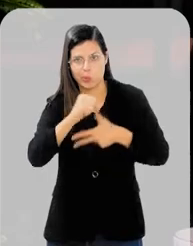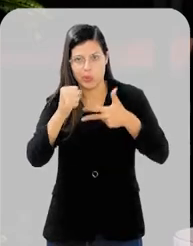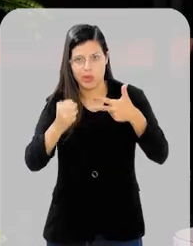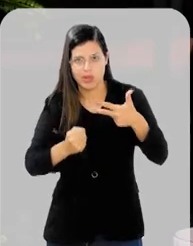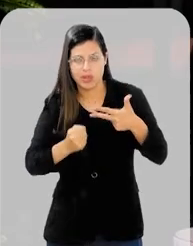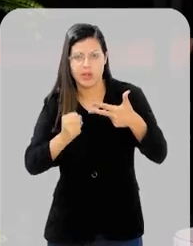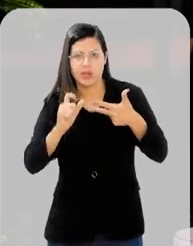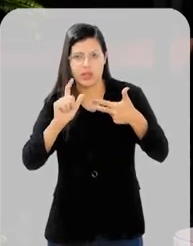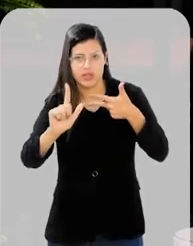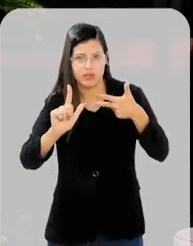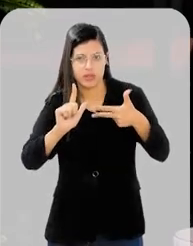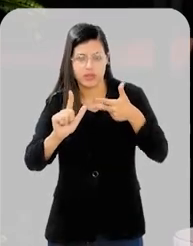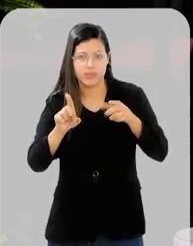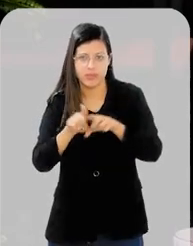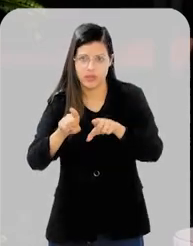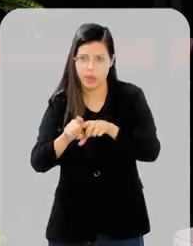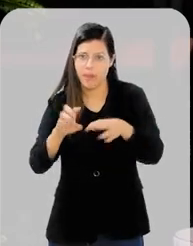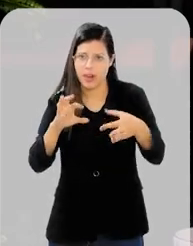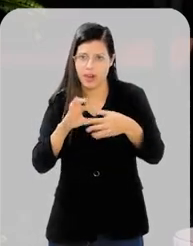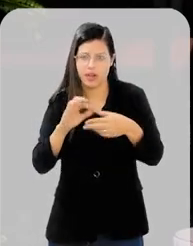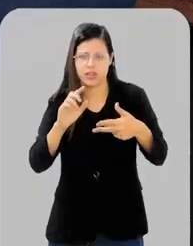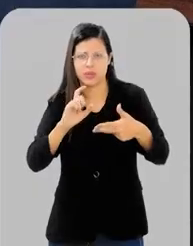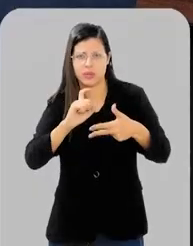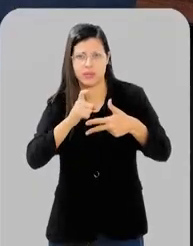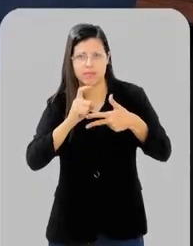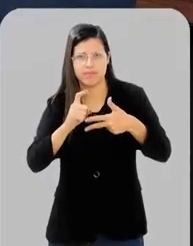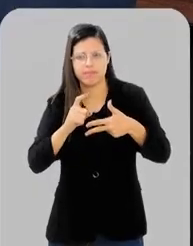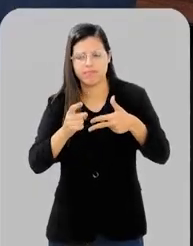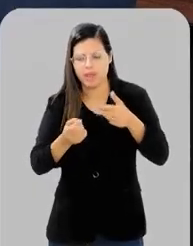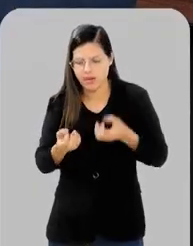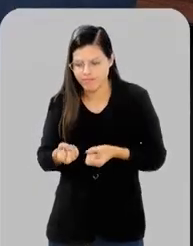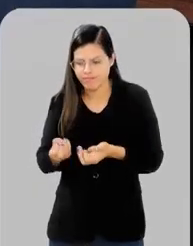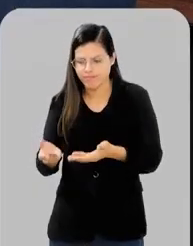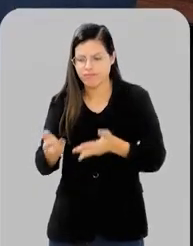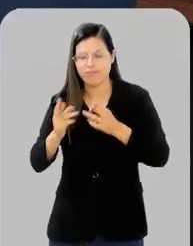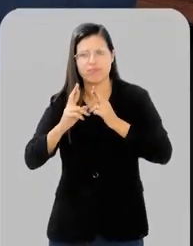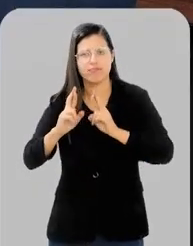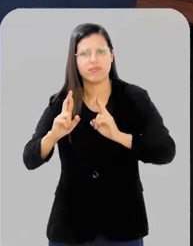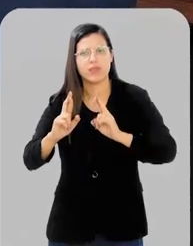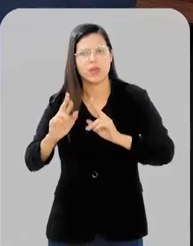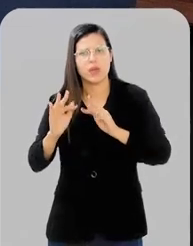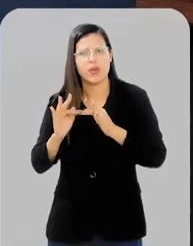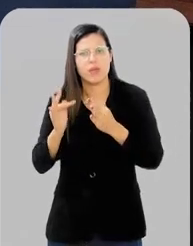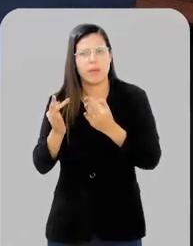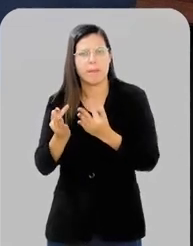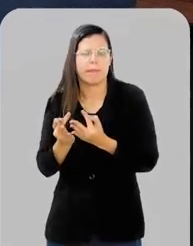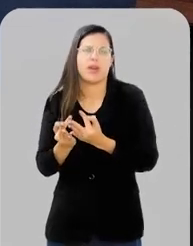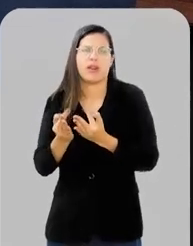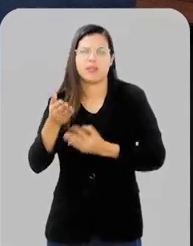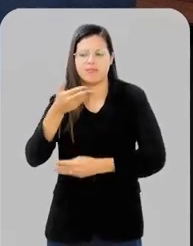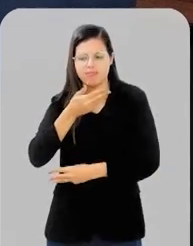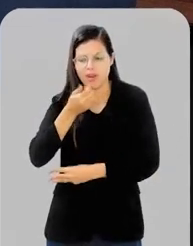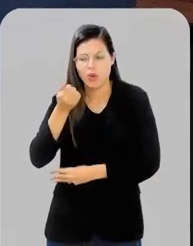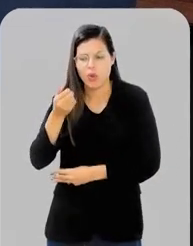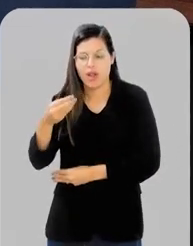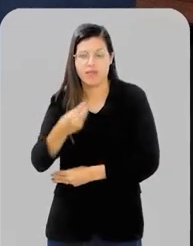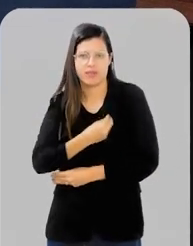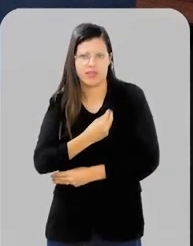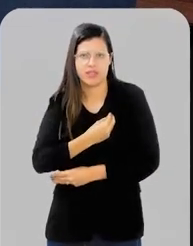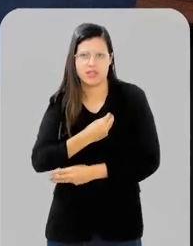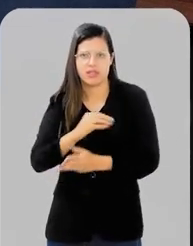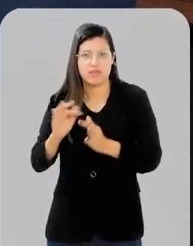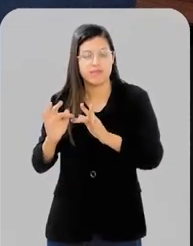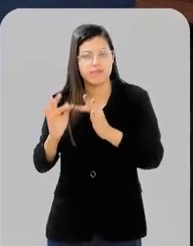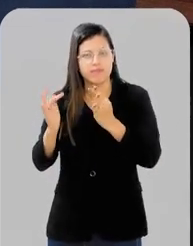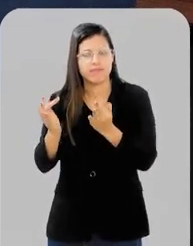em parceria com executivo para melhorar a vida de alguém para dar esperança para uma uma família que eh que de